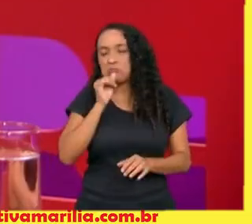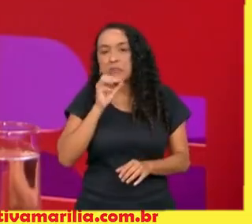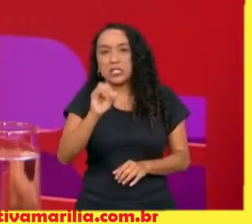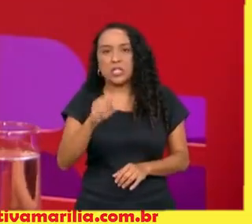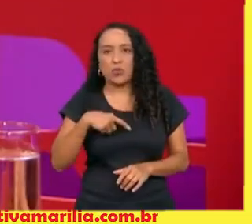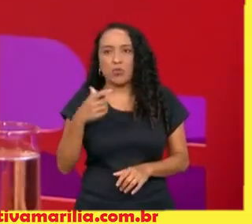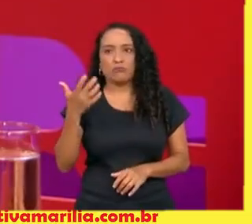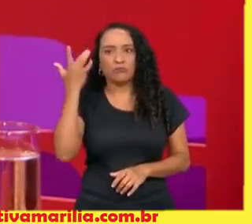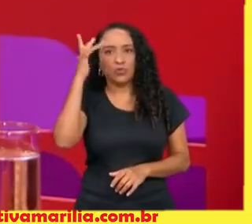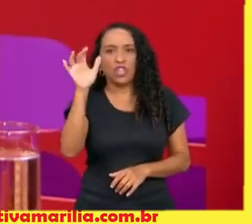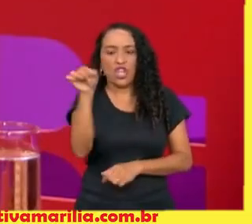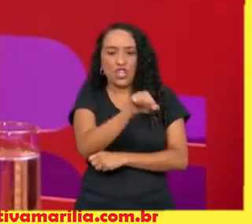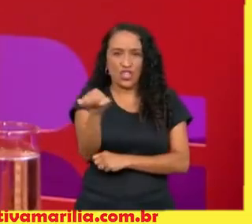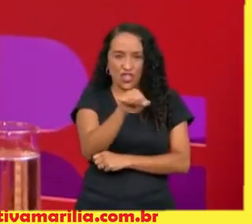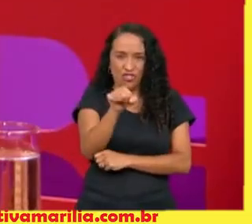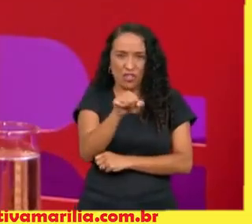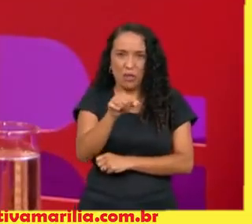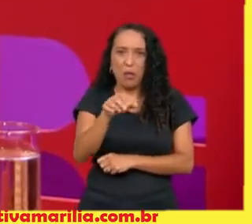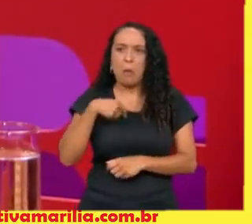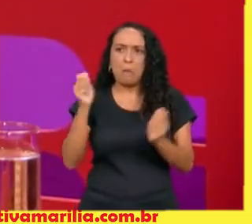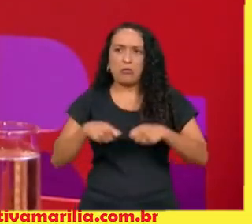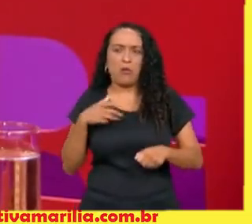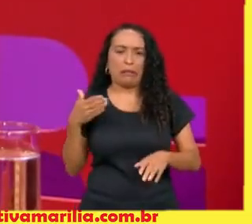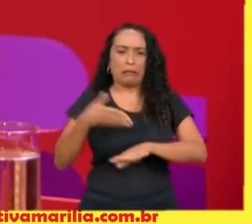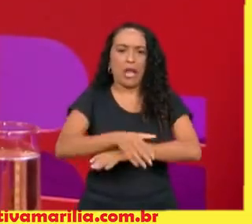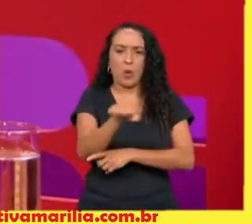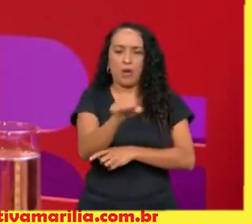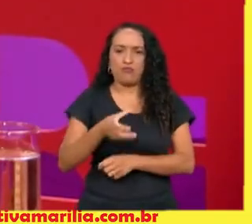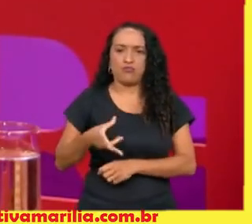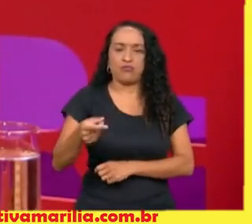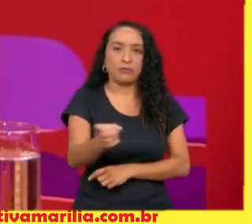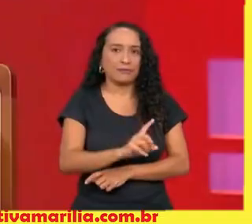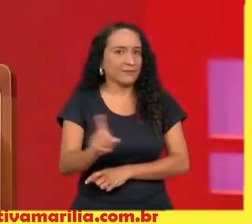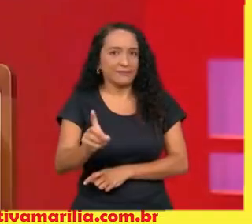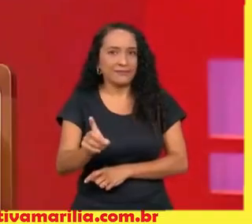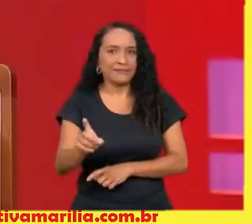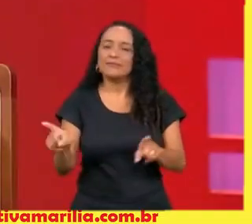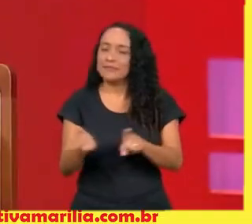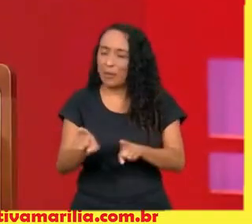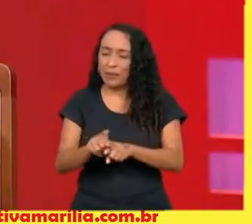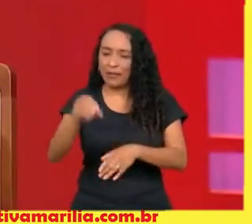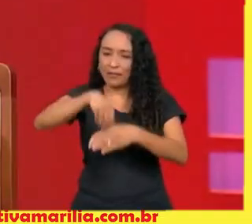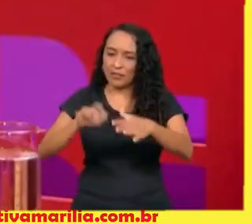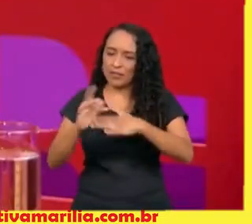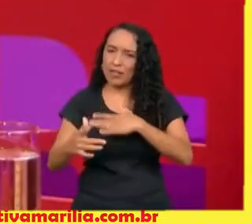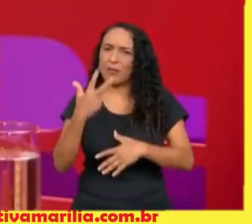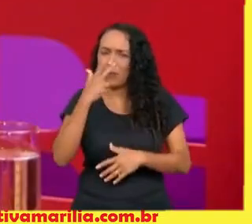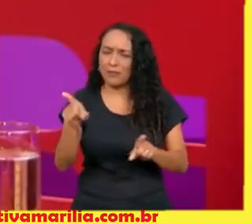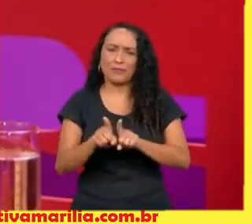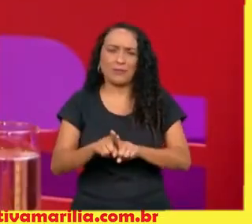posso entrar nas redes sociais e falar o que eu quiser sem ter um mínimo de respeito, civilidade,